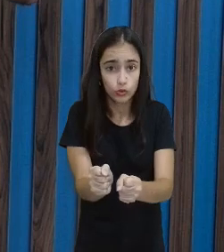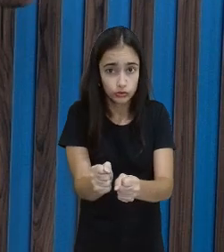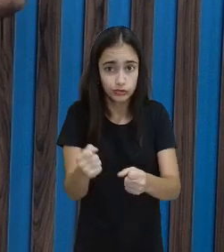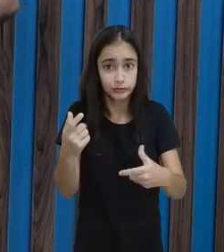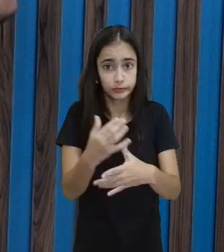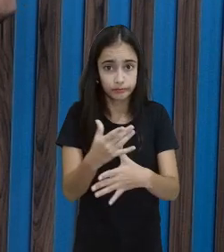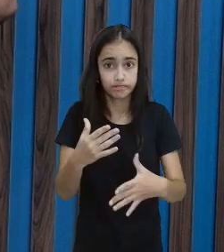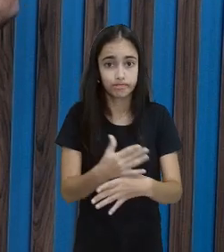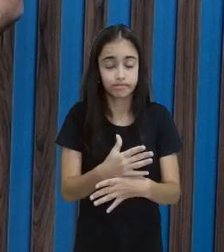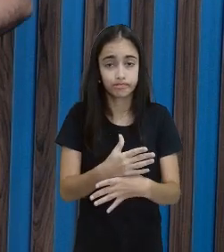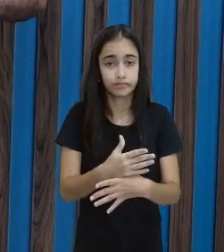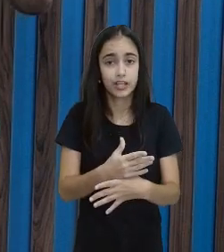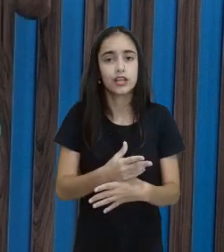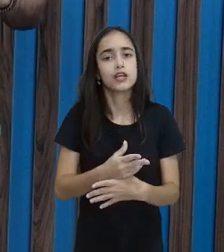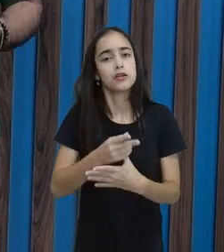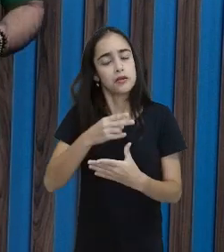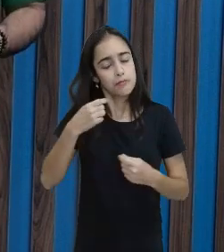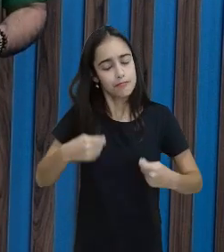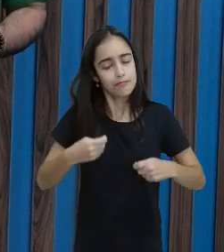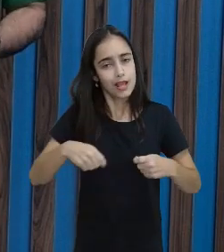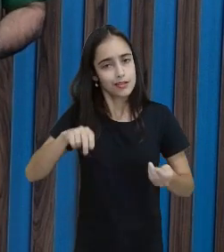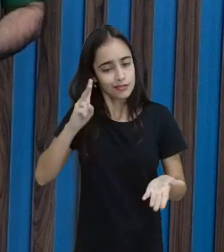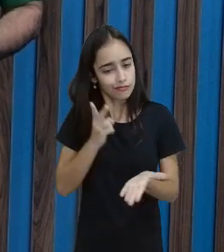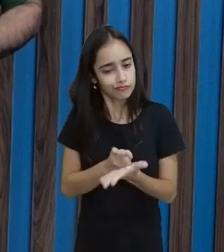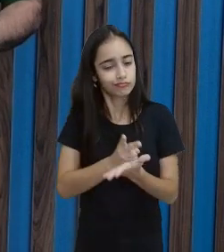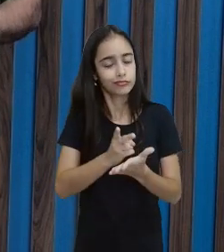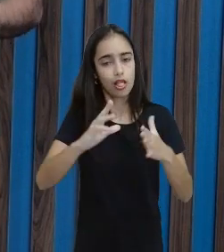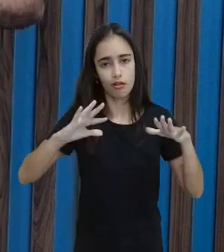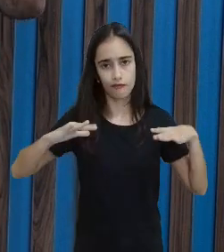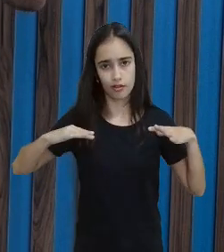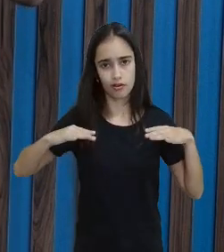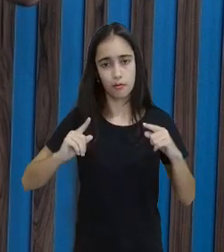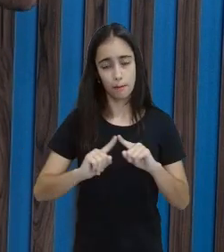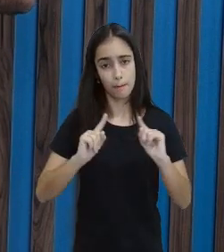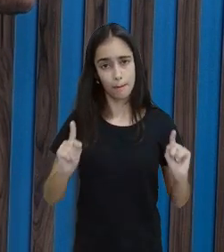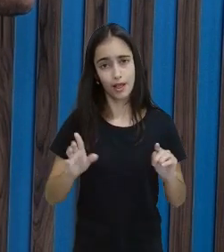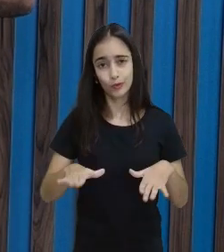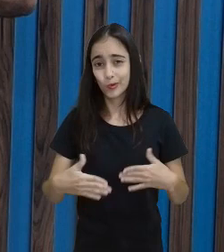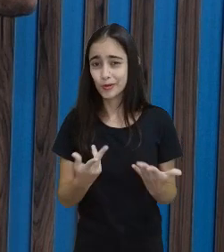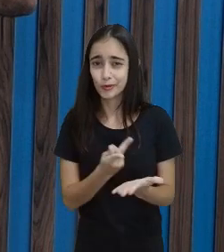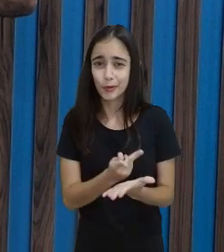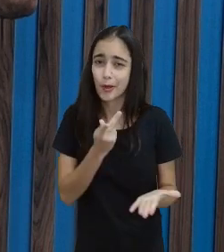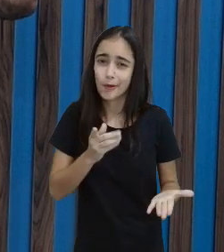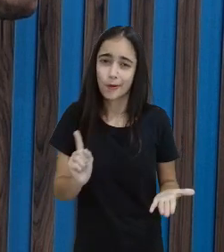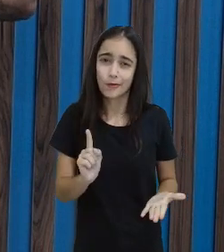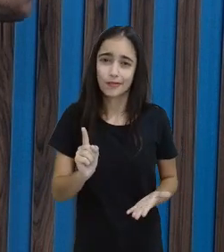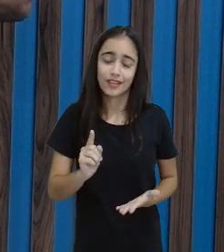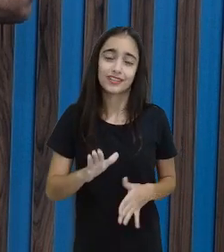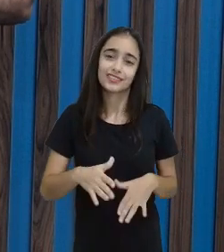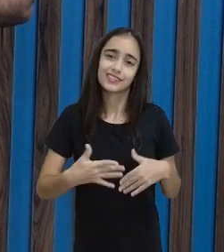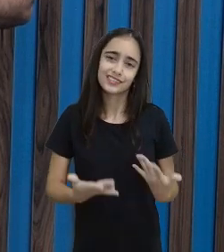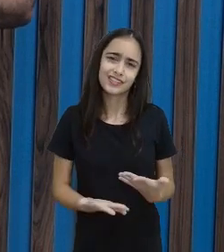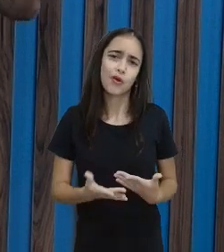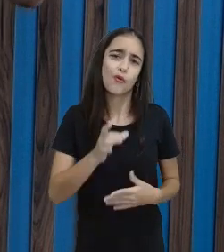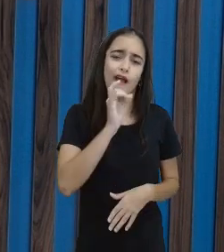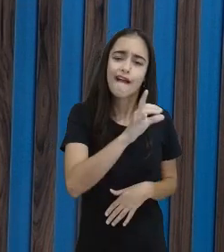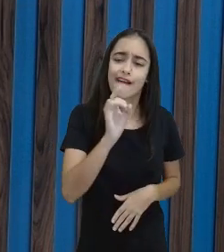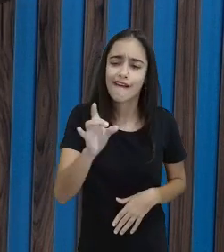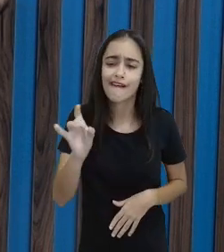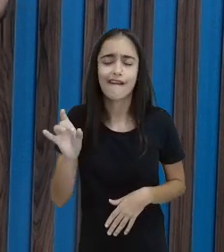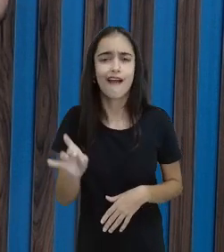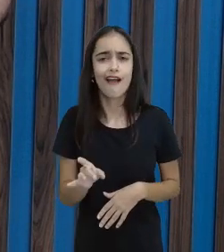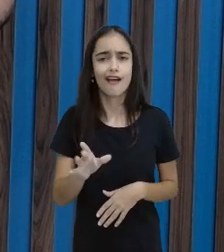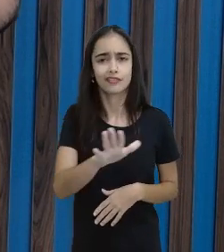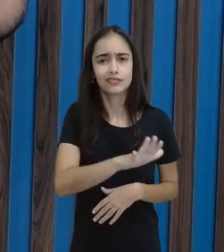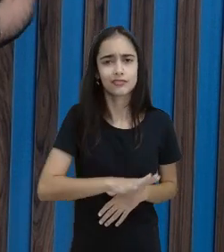eles também seguem o feriado. Mas quando isso não acontece, né, então fica a critério de cada Câmara Municipal